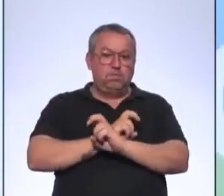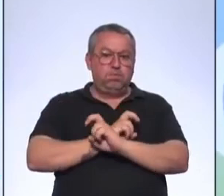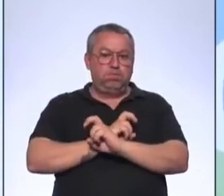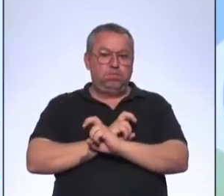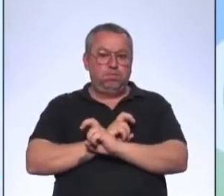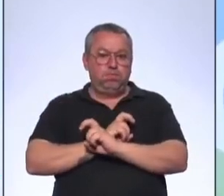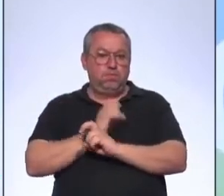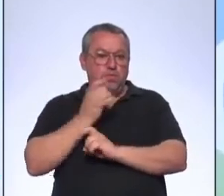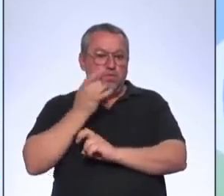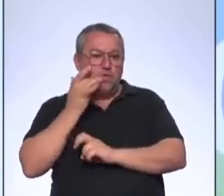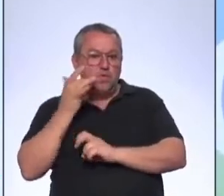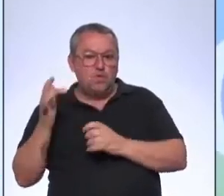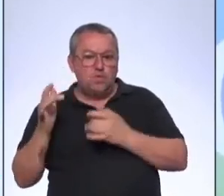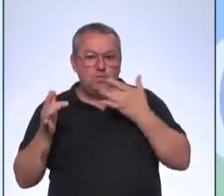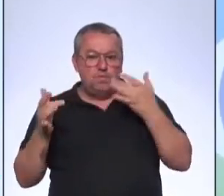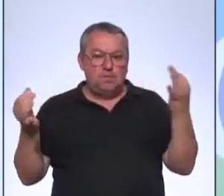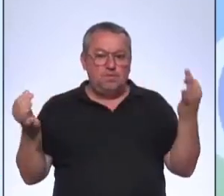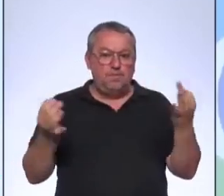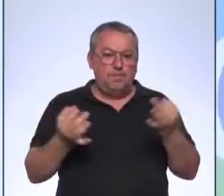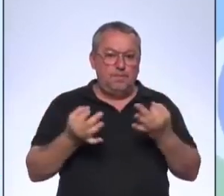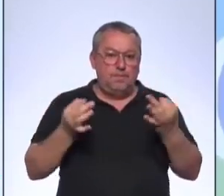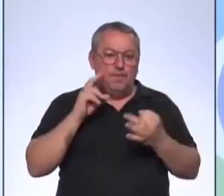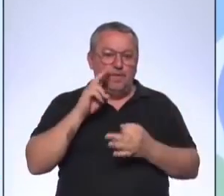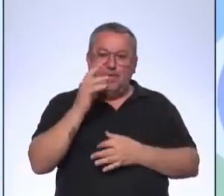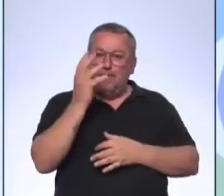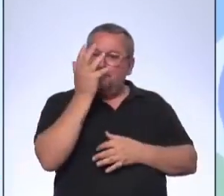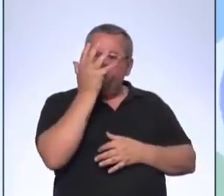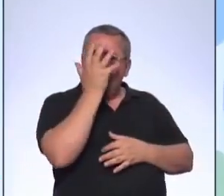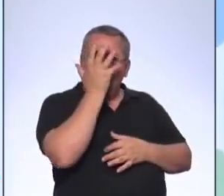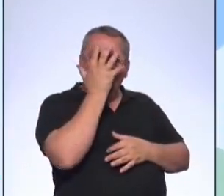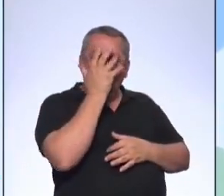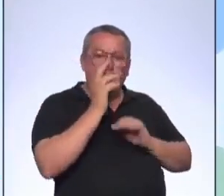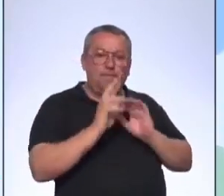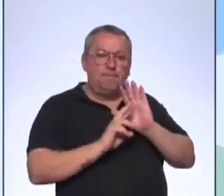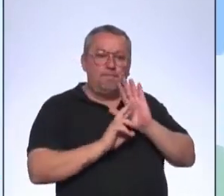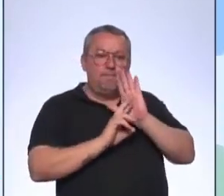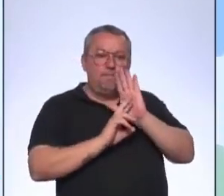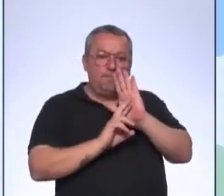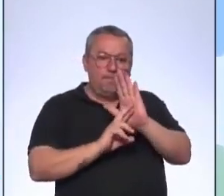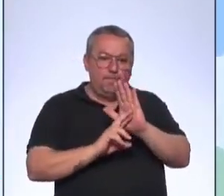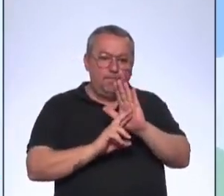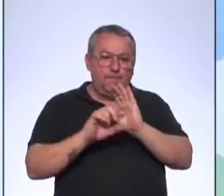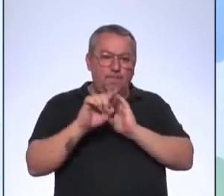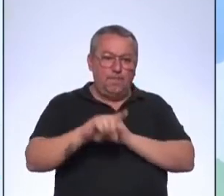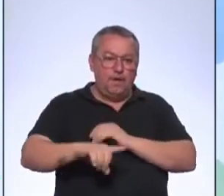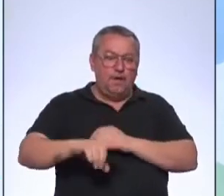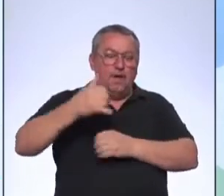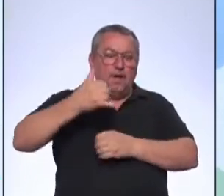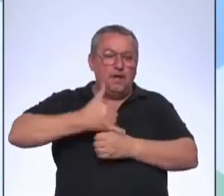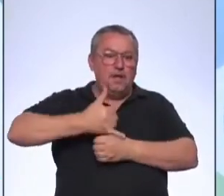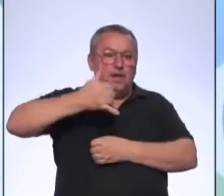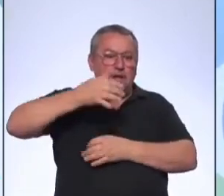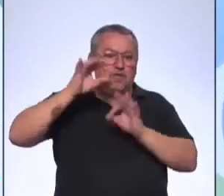Tutancâmon. Você vê exatamente ali a máscara, a representação desse líder